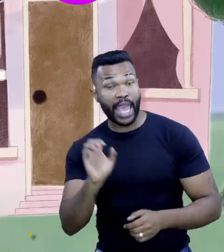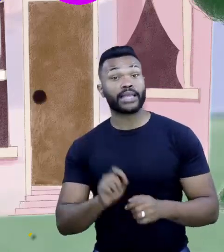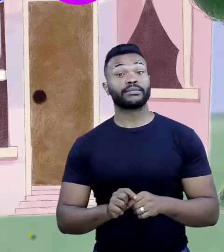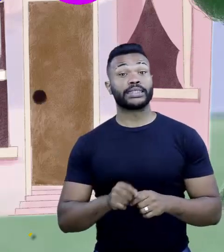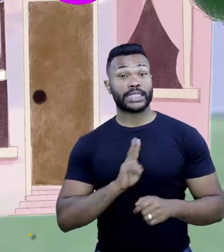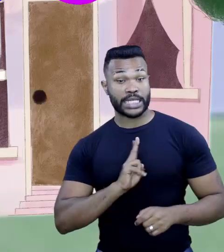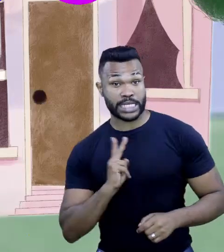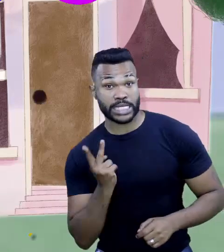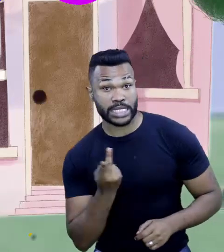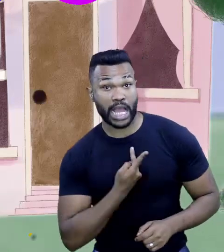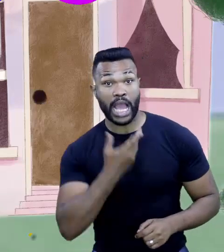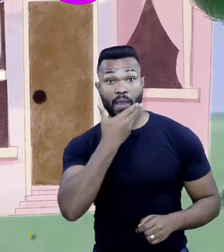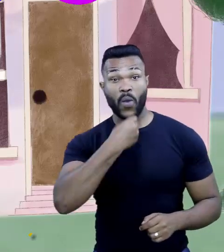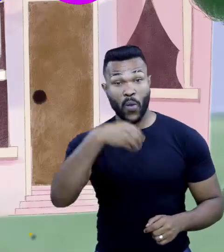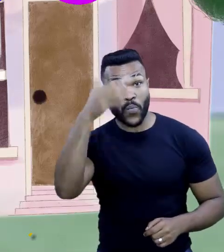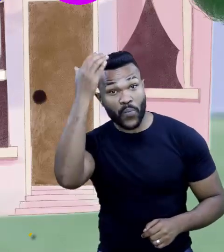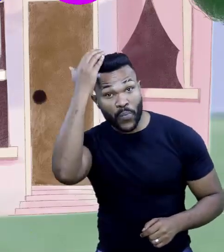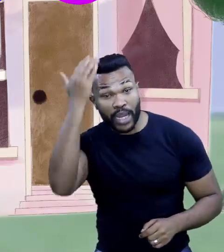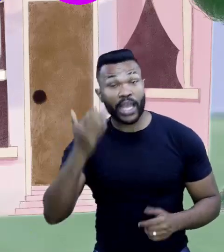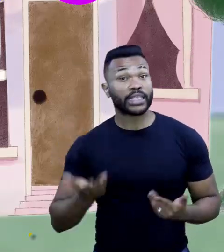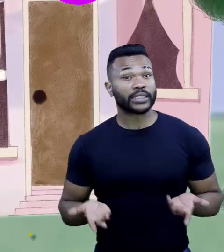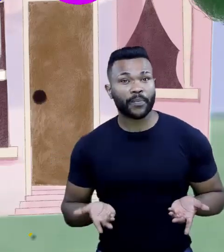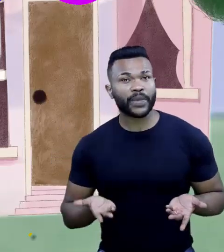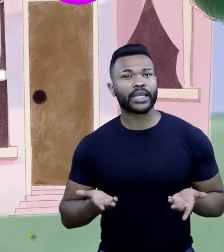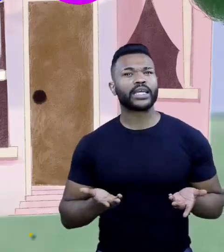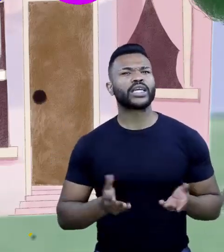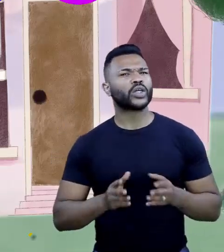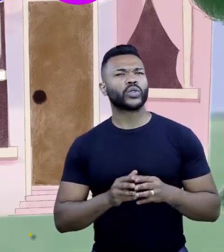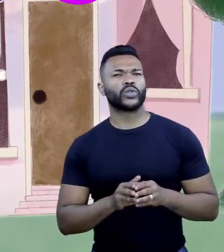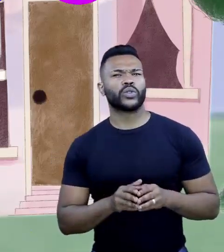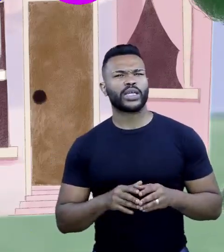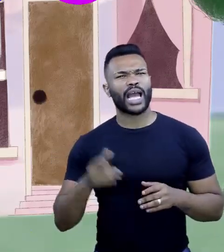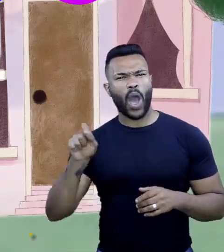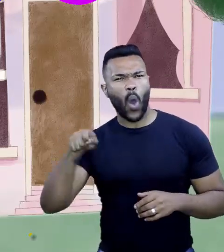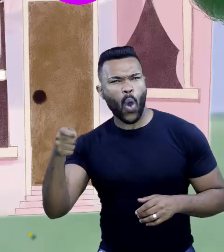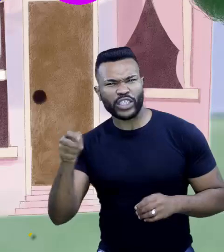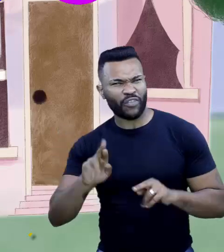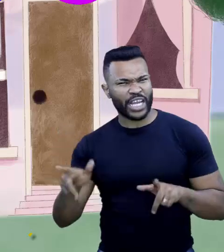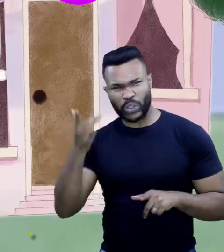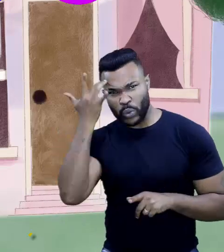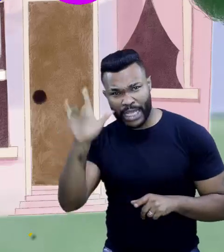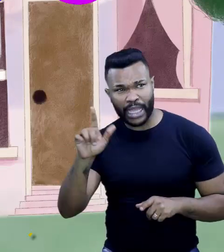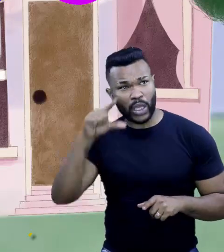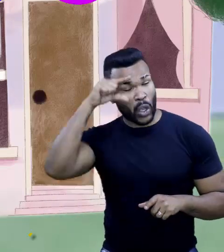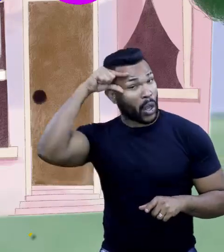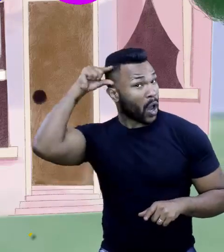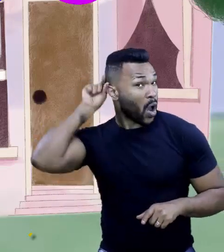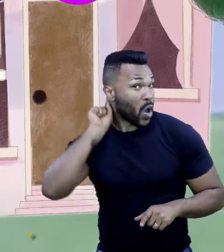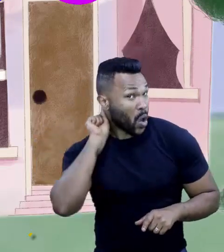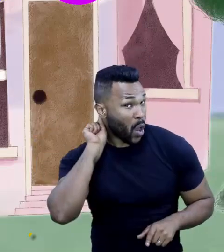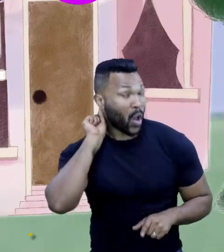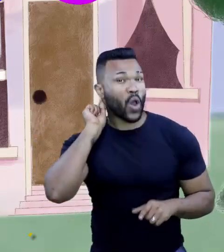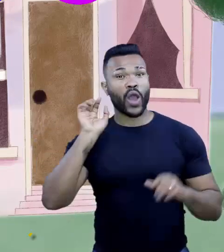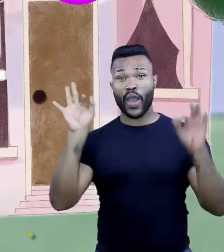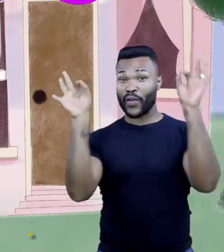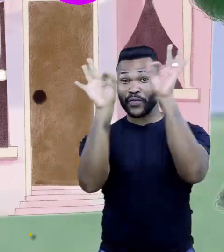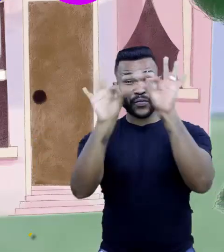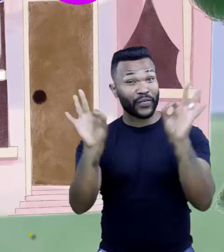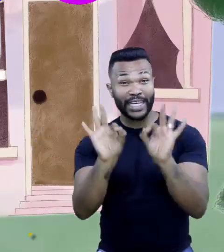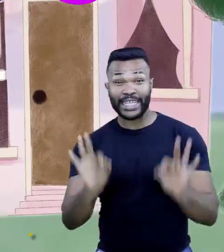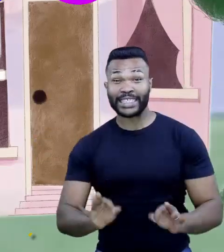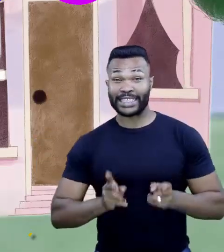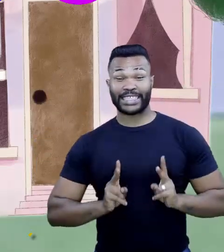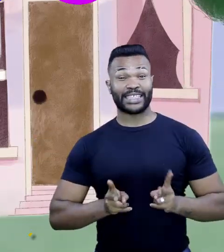As bichas, a trans, o príncipe, a diferentona, que eu não sei nem quem é, a bicha